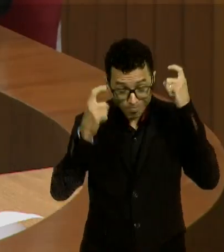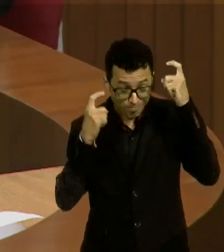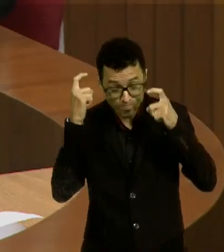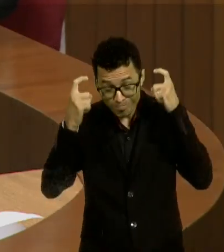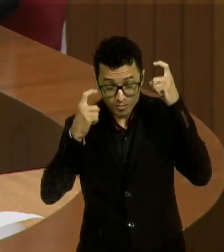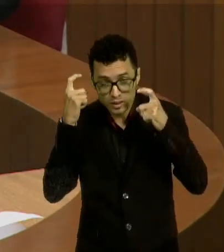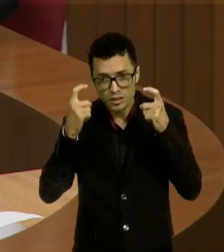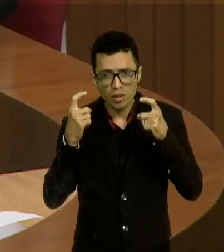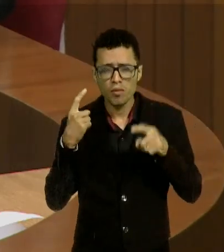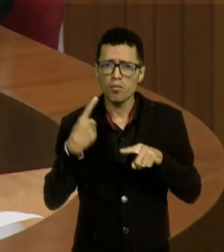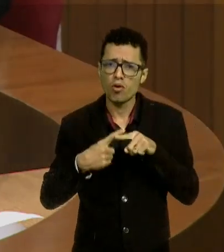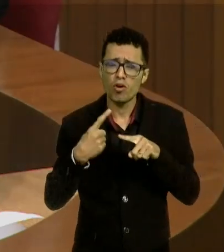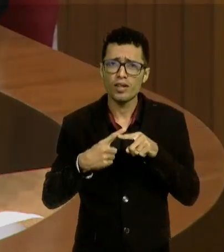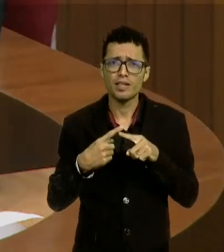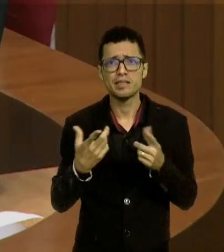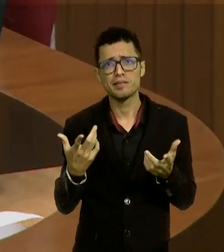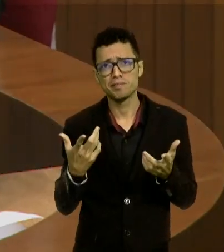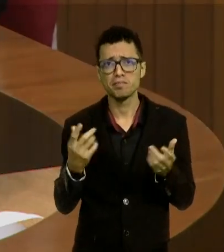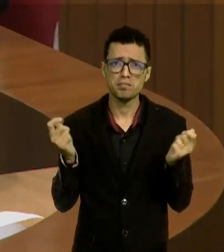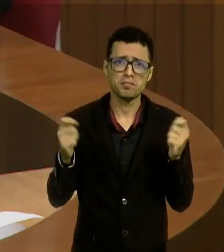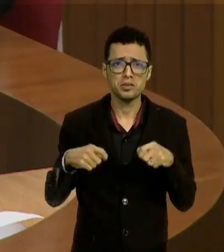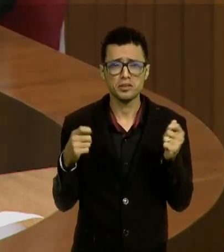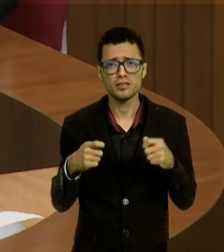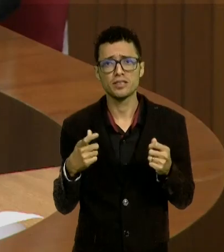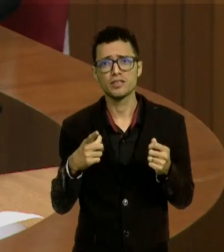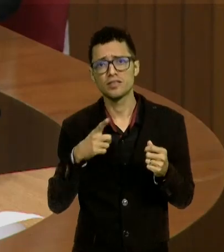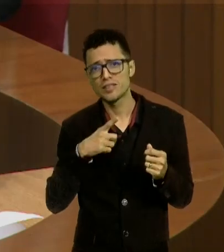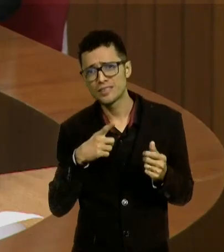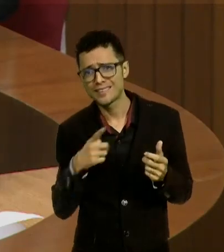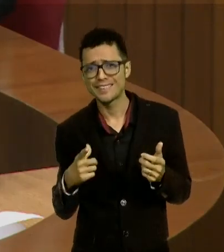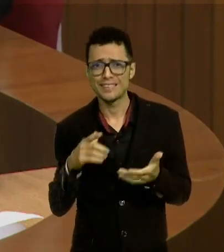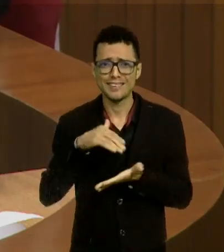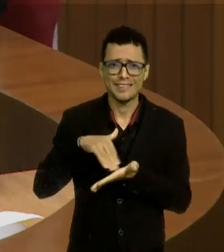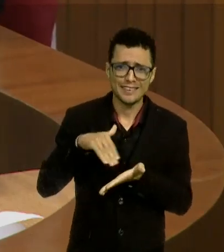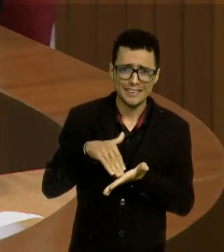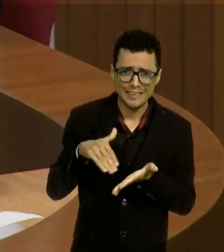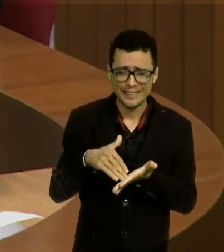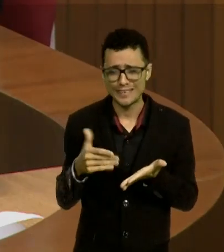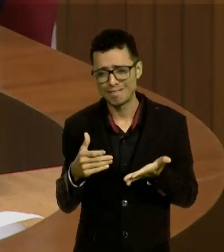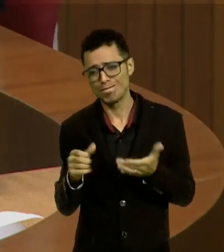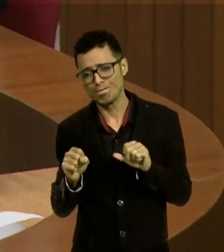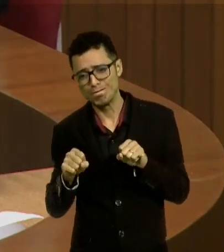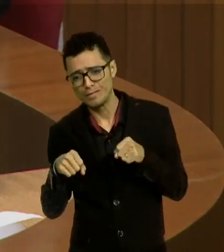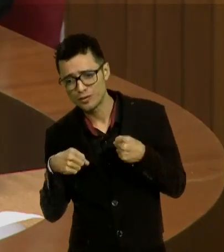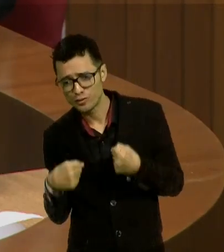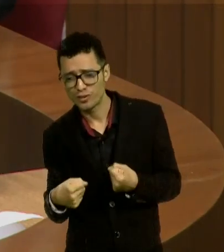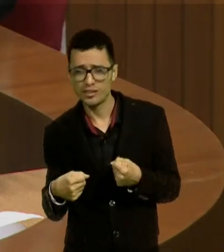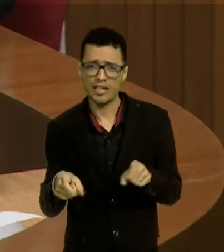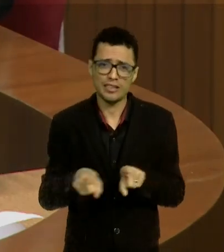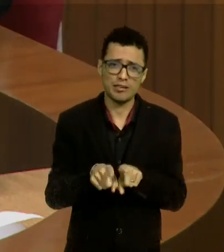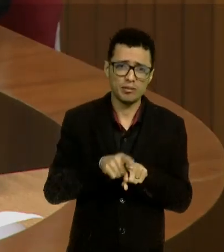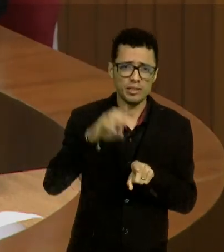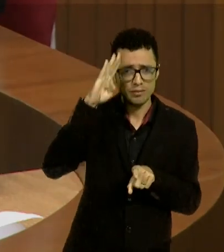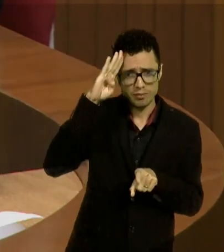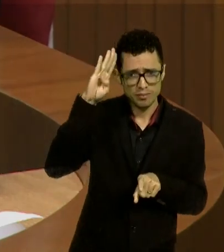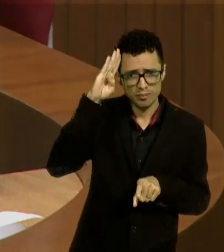mais boa vontade que o nosso secretário e o nosso governador tenham, eles têm